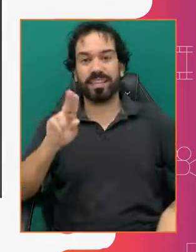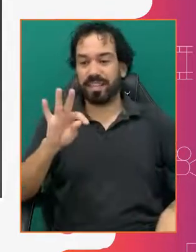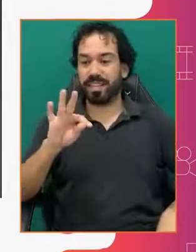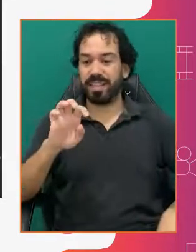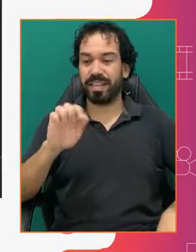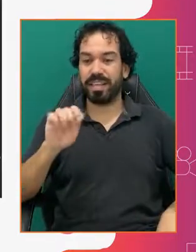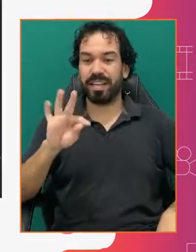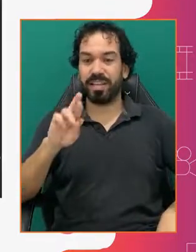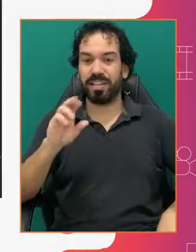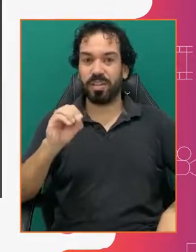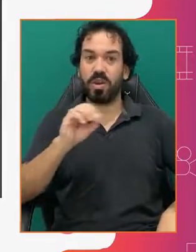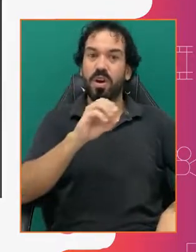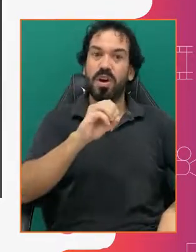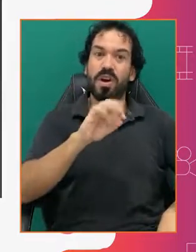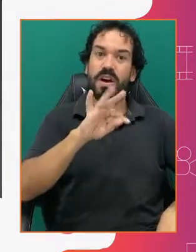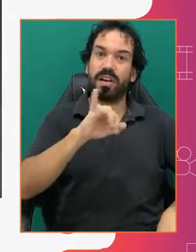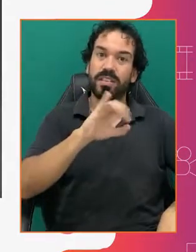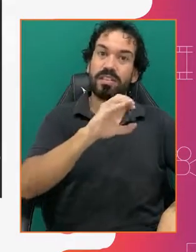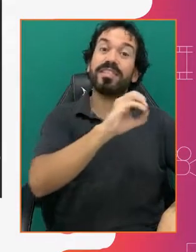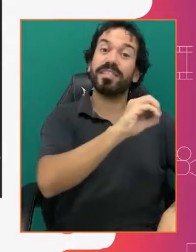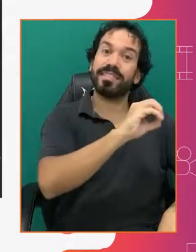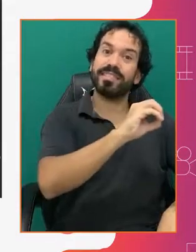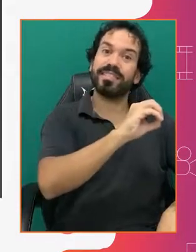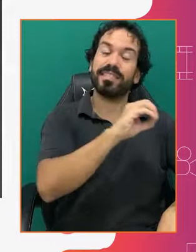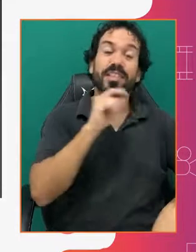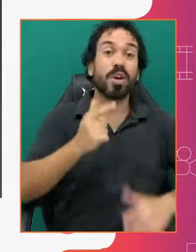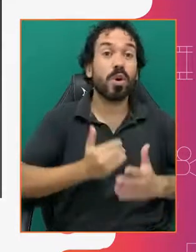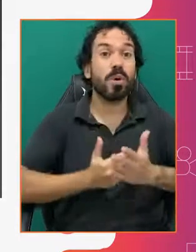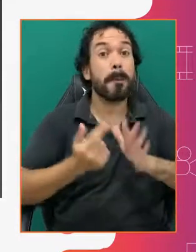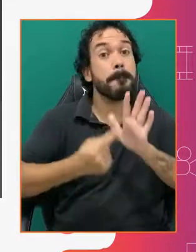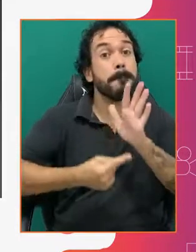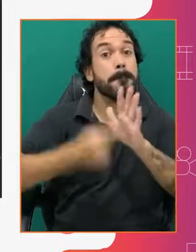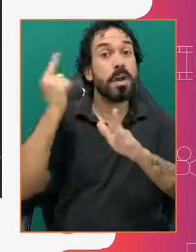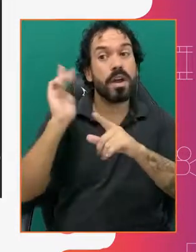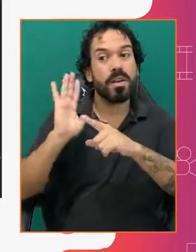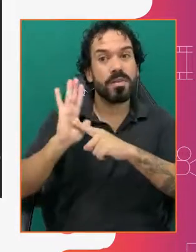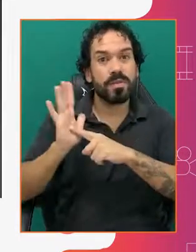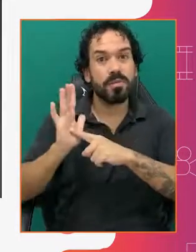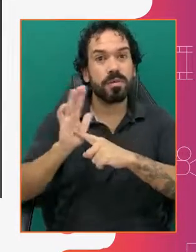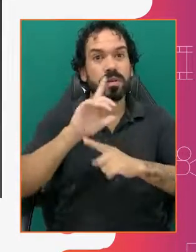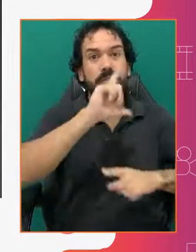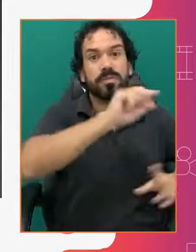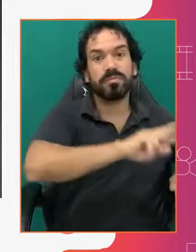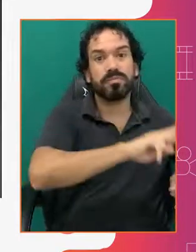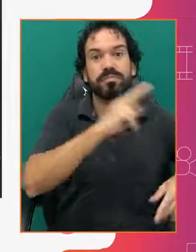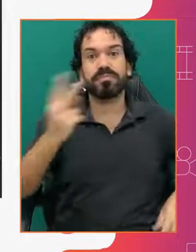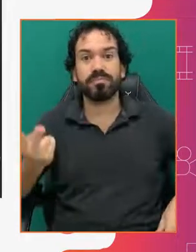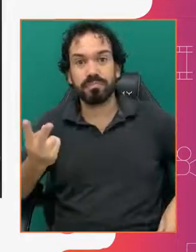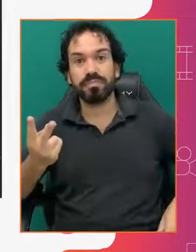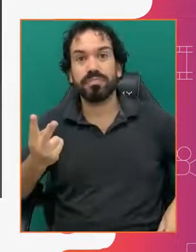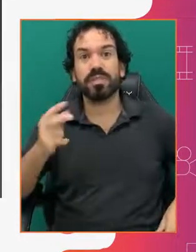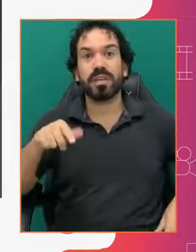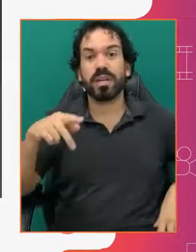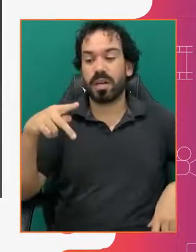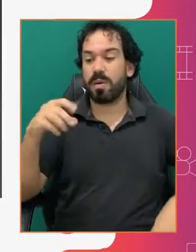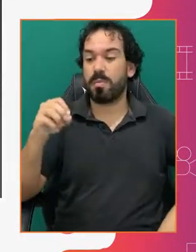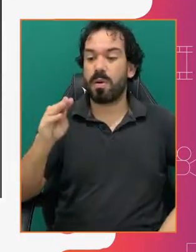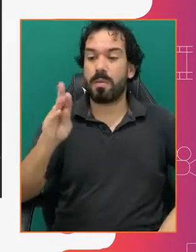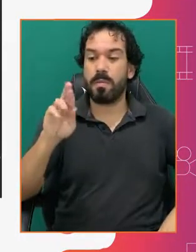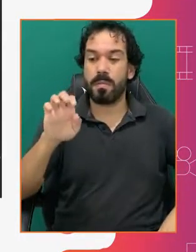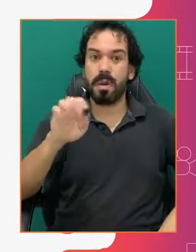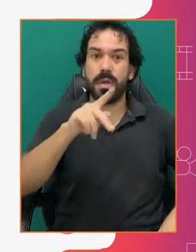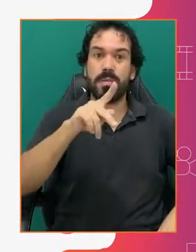de teatro óptico, exibindo o primeiro filme que foi traduzido como O Pobre